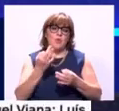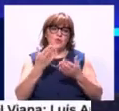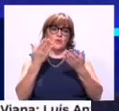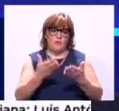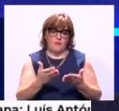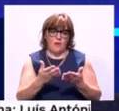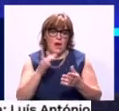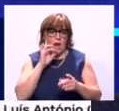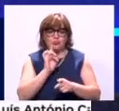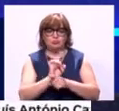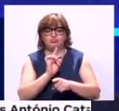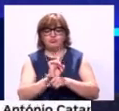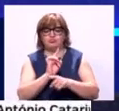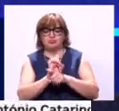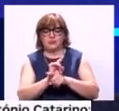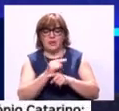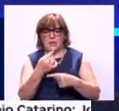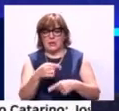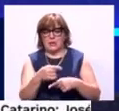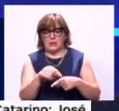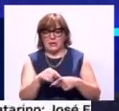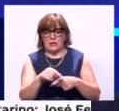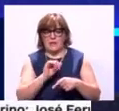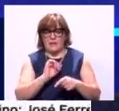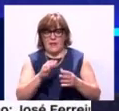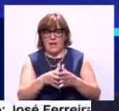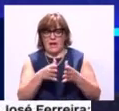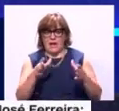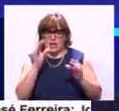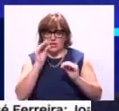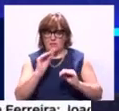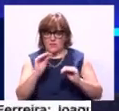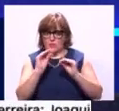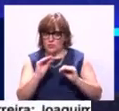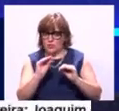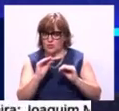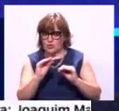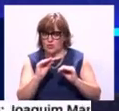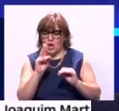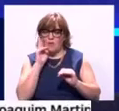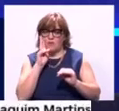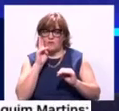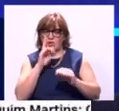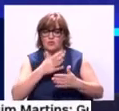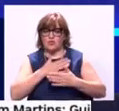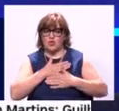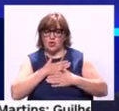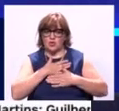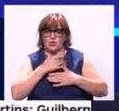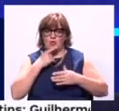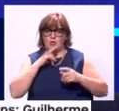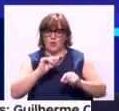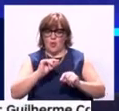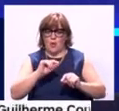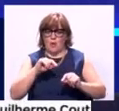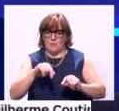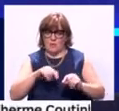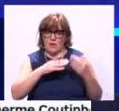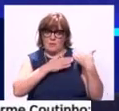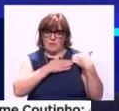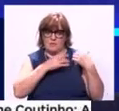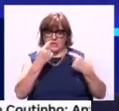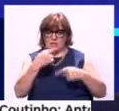não foi o zero em ter grandes formações? vejamos os grandes nomes que